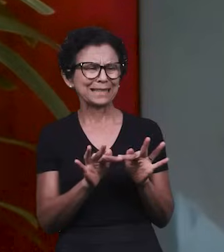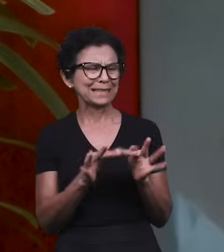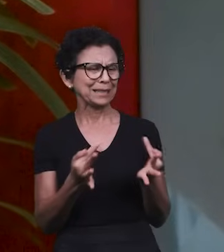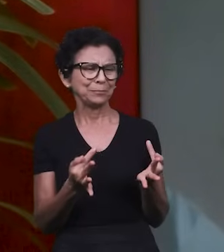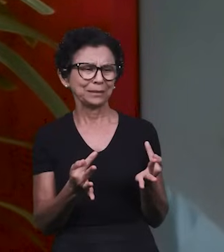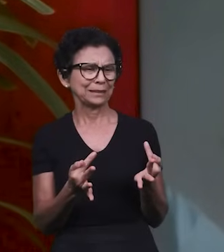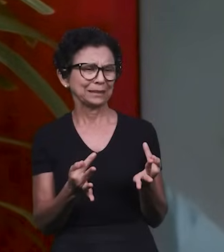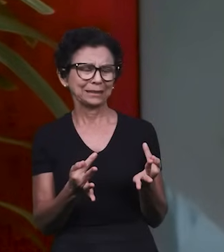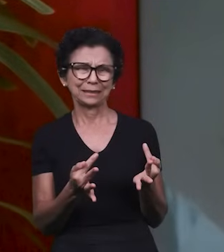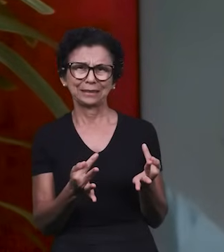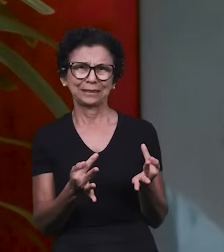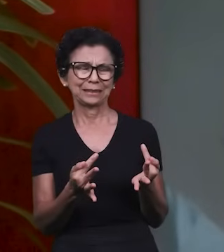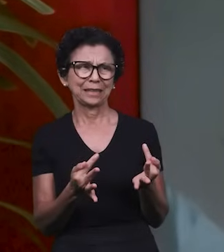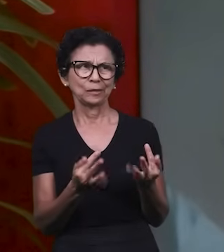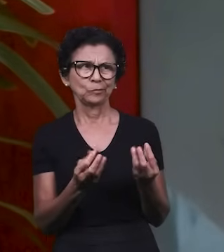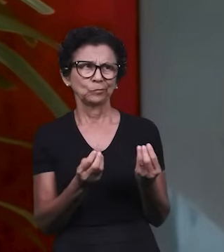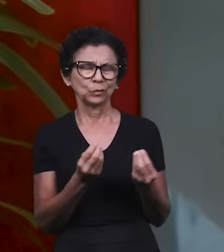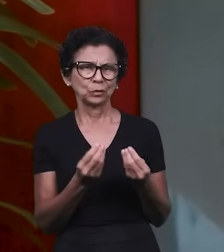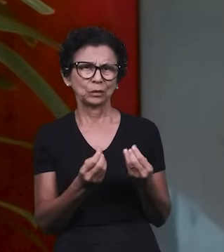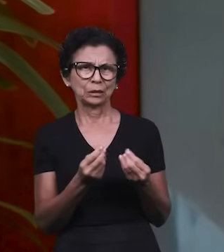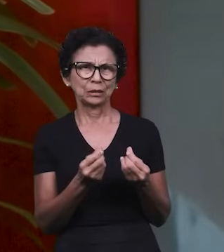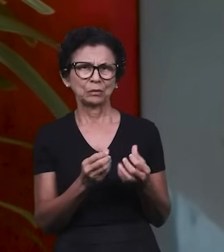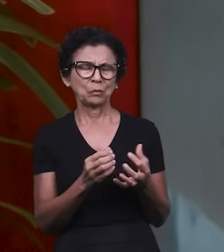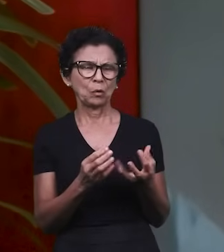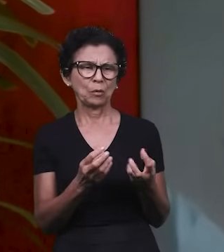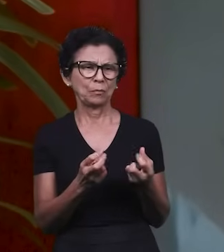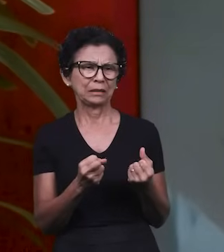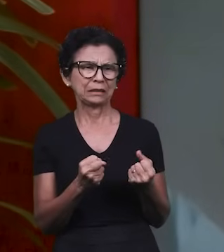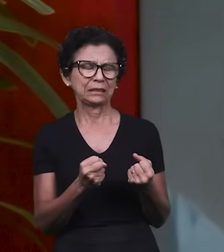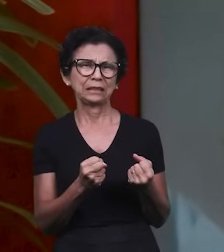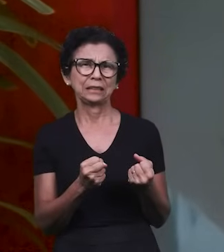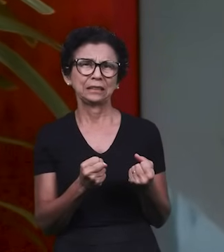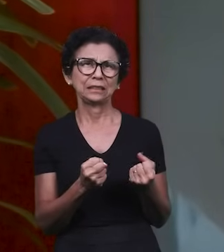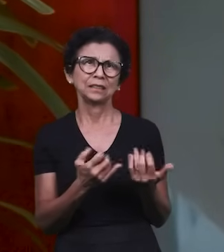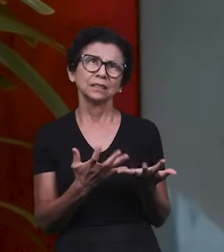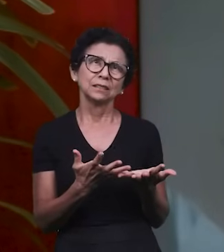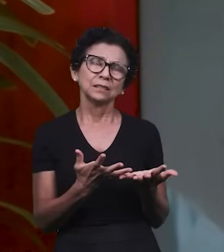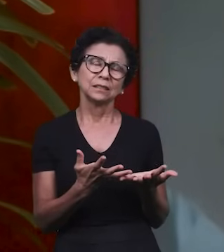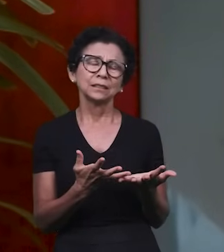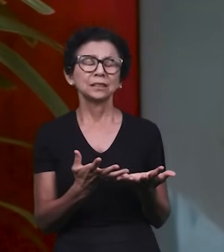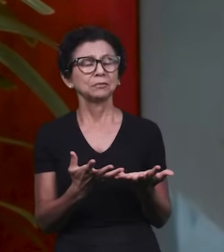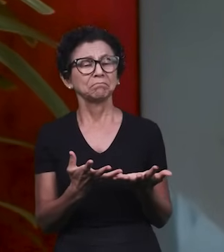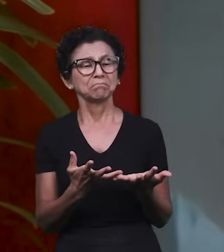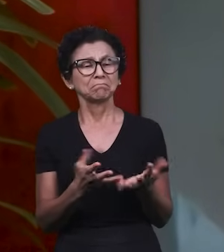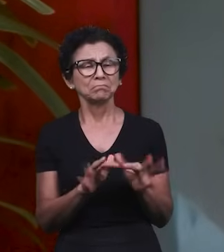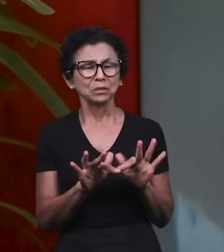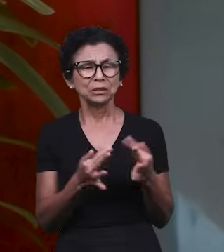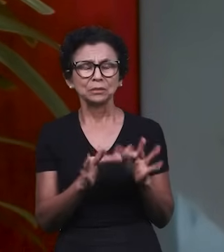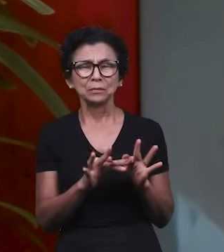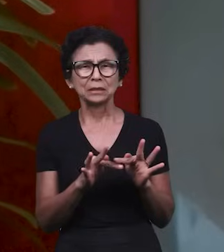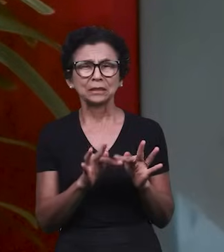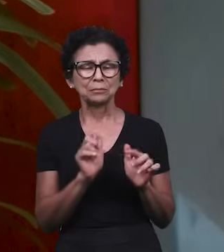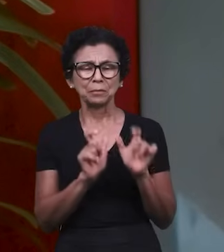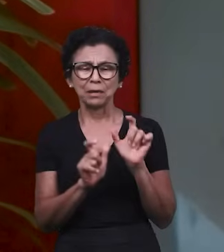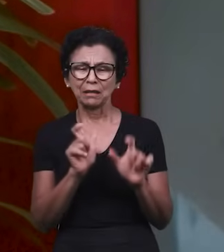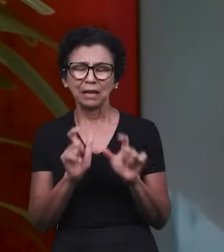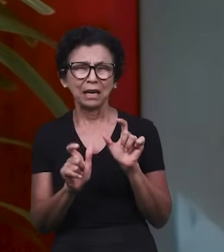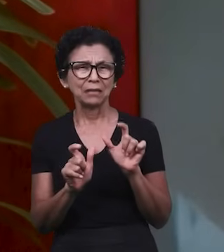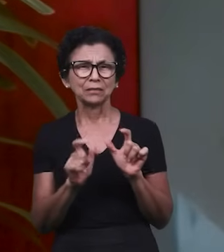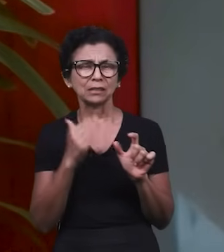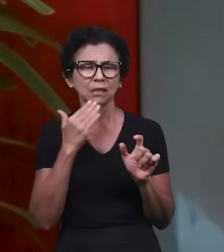de atitudes às vezes até rústicas, se levanta, assume um púlpito, prega e 3.000 almas se convertem. Por